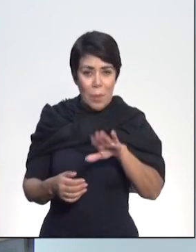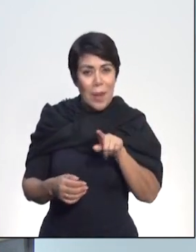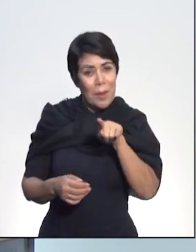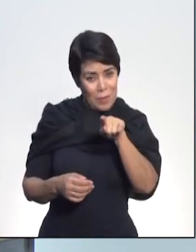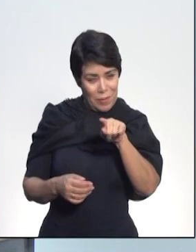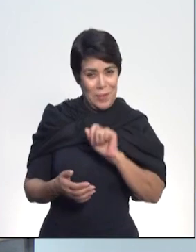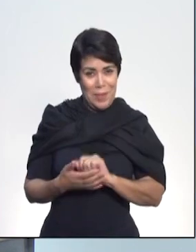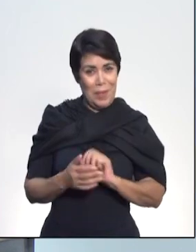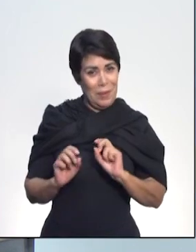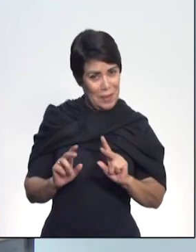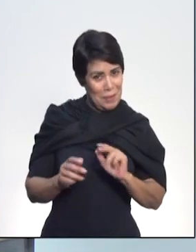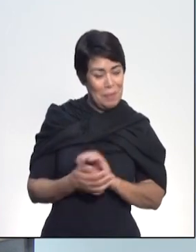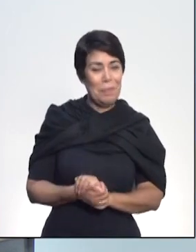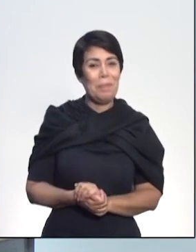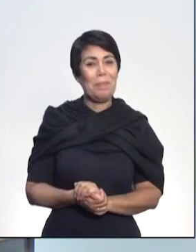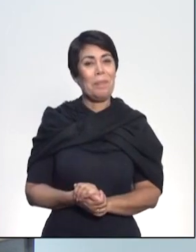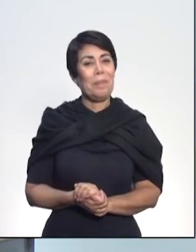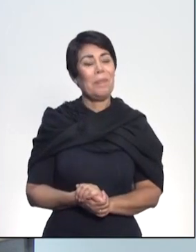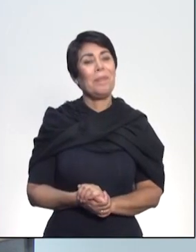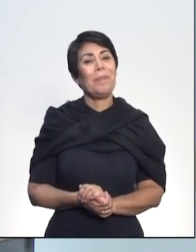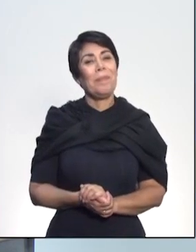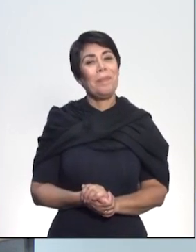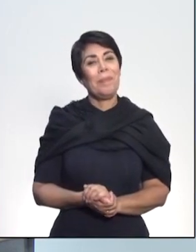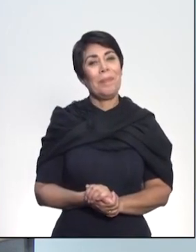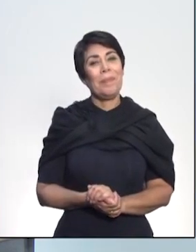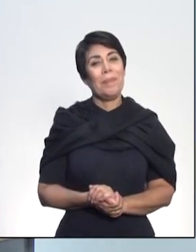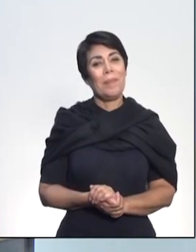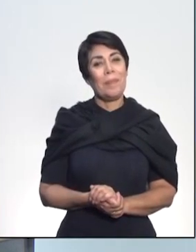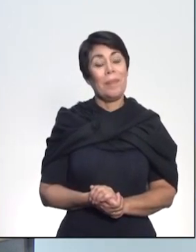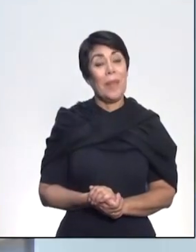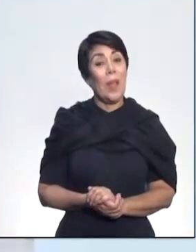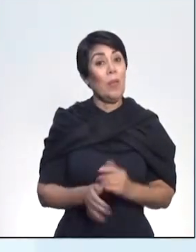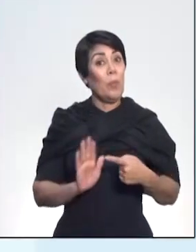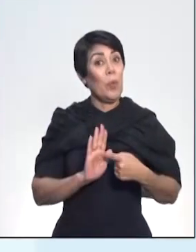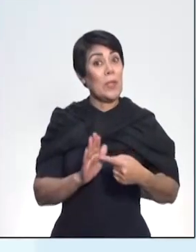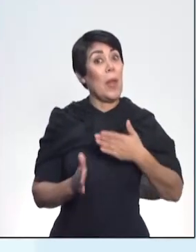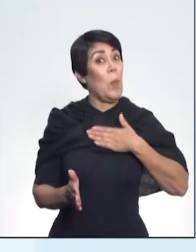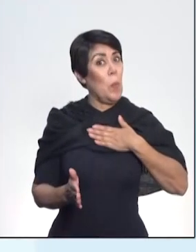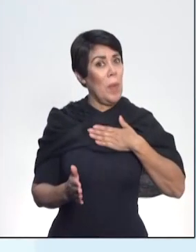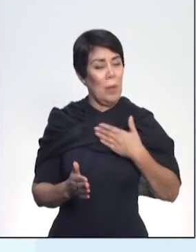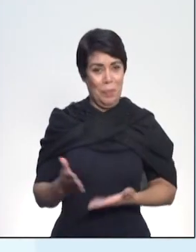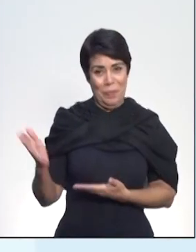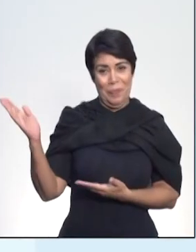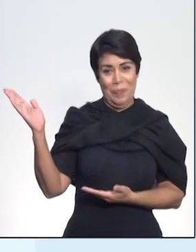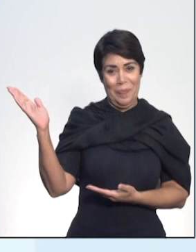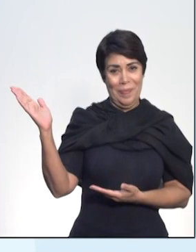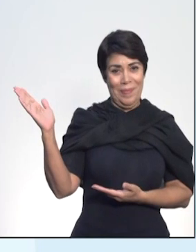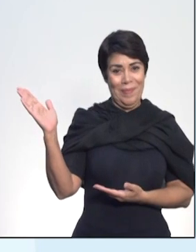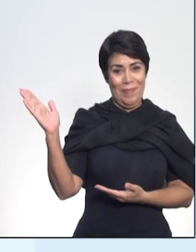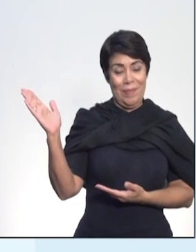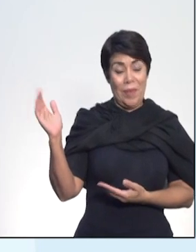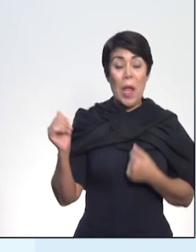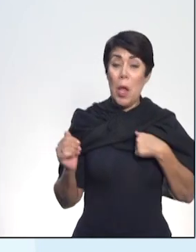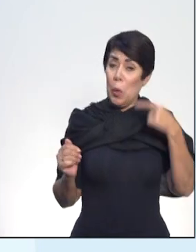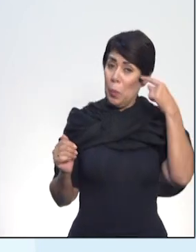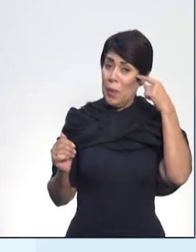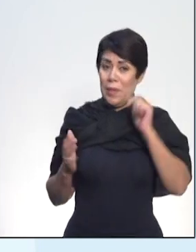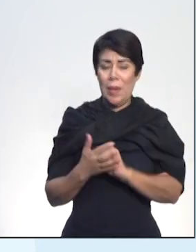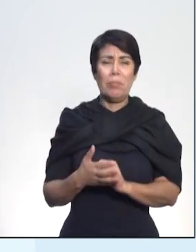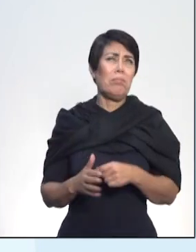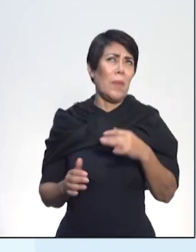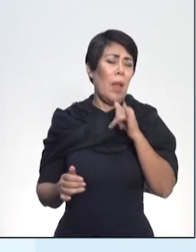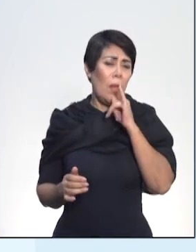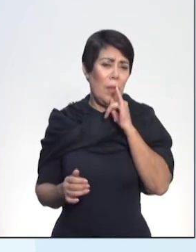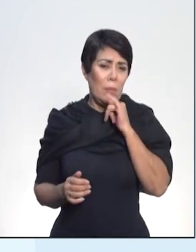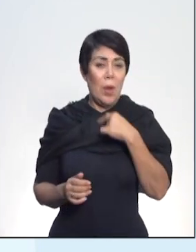aqui com vocês na tela o que seria o meu roteiro de estudo. Tá? Então, eu pensei em, por exemplo, na